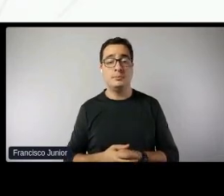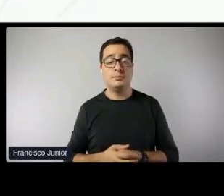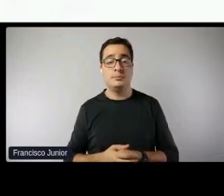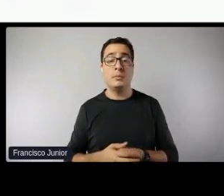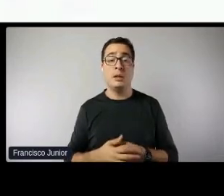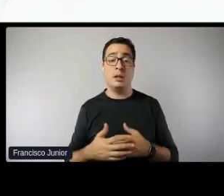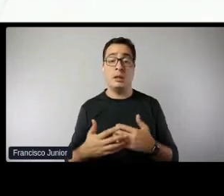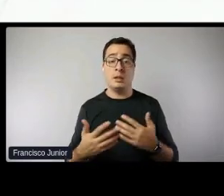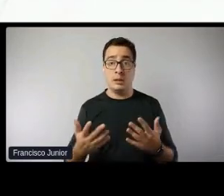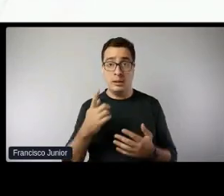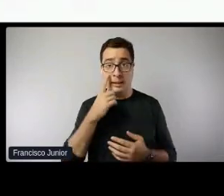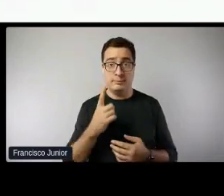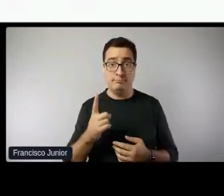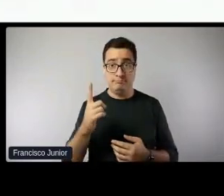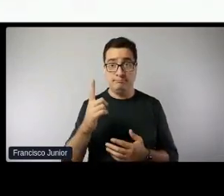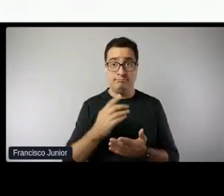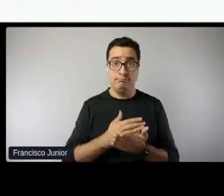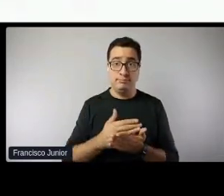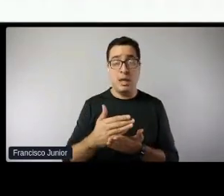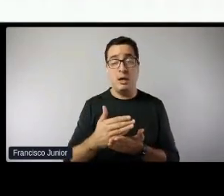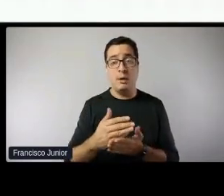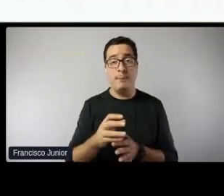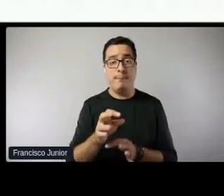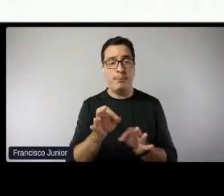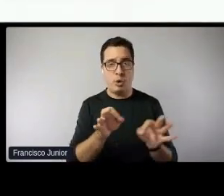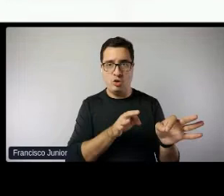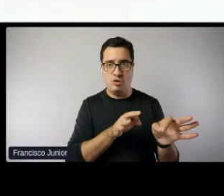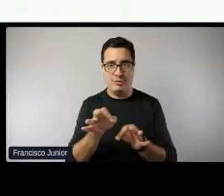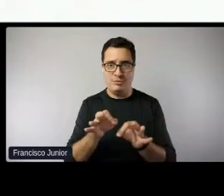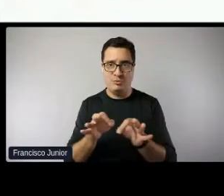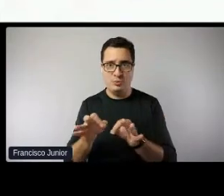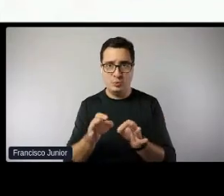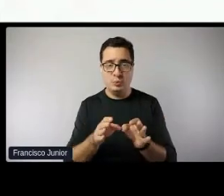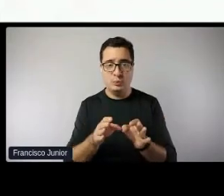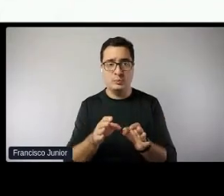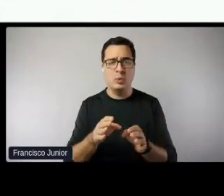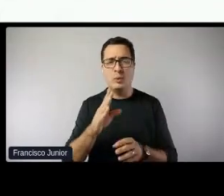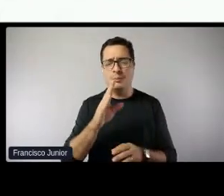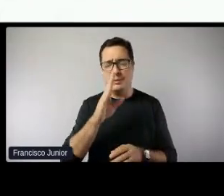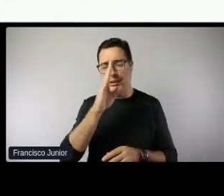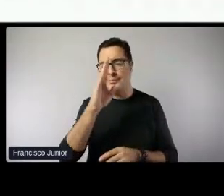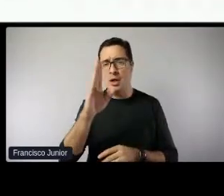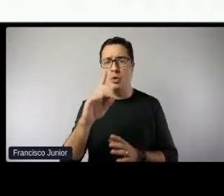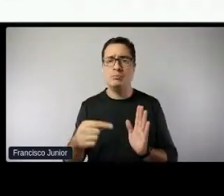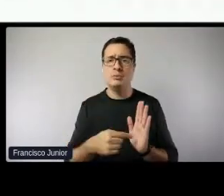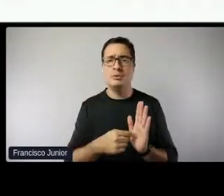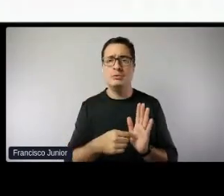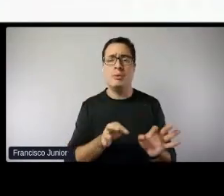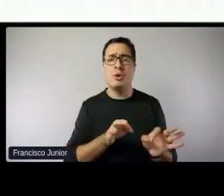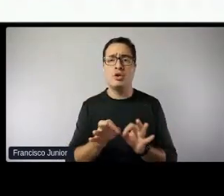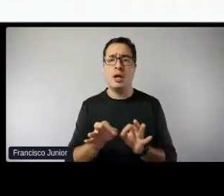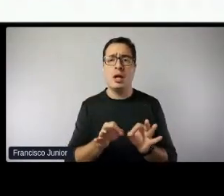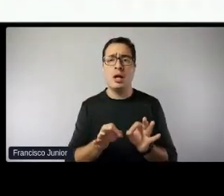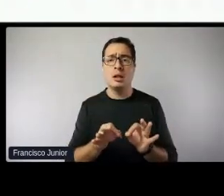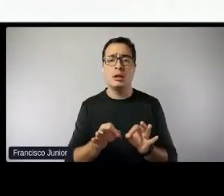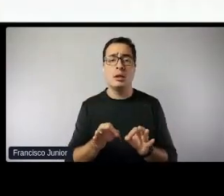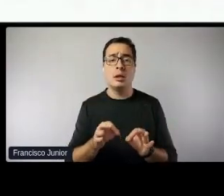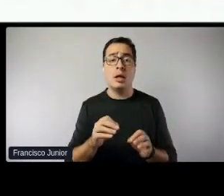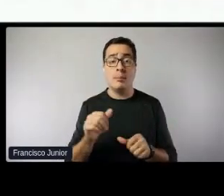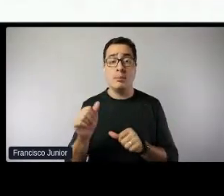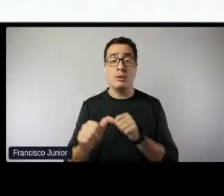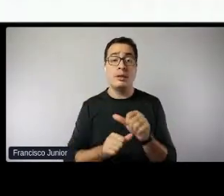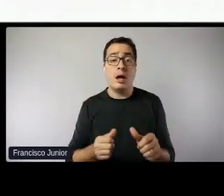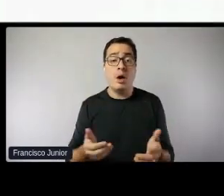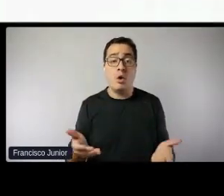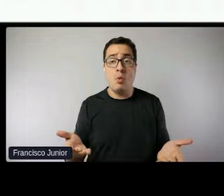Então, aqui, vamos começar com o projeto, né? O objetivo principal do nosso projeto é mudar o âmbito atual das empresas,